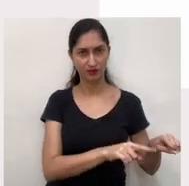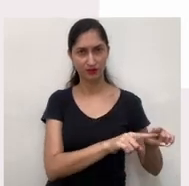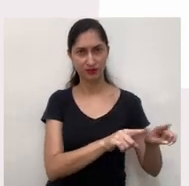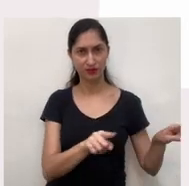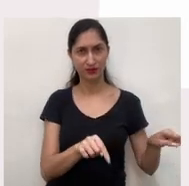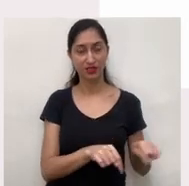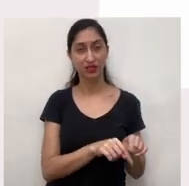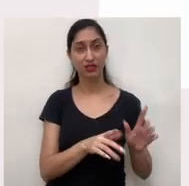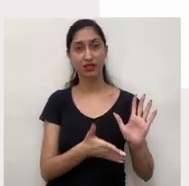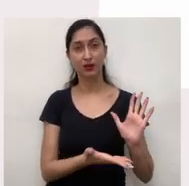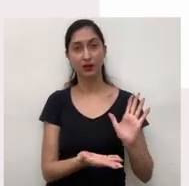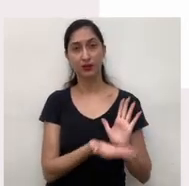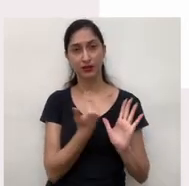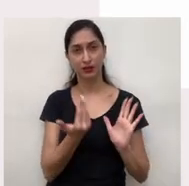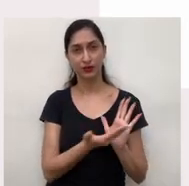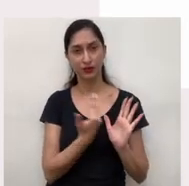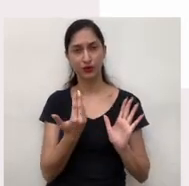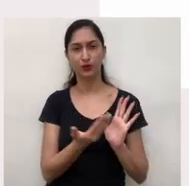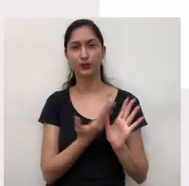do livro de Kells,